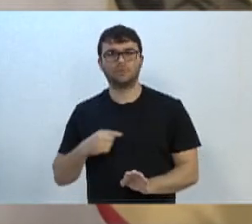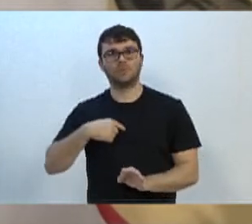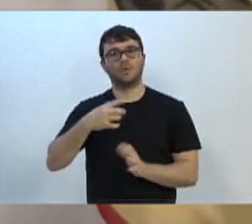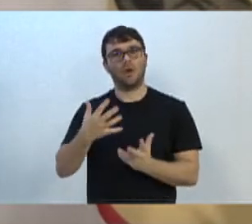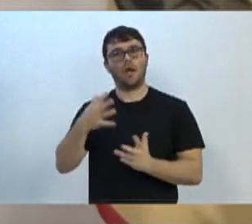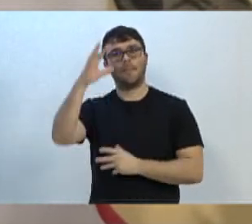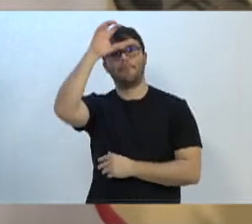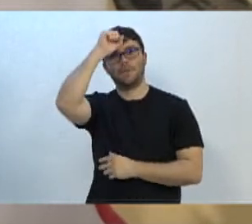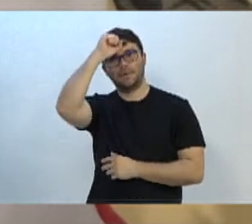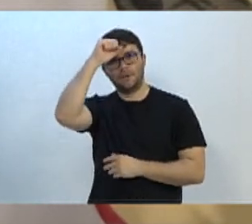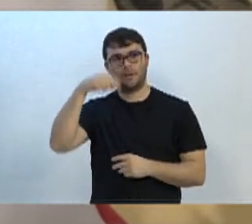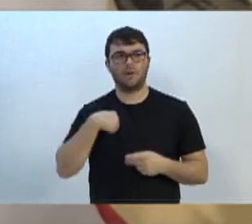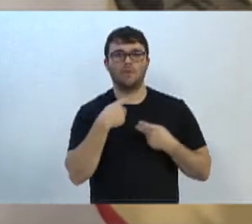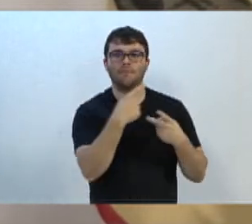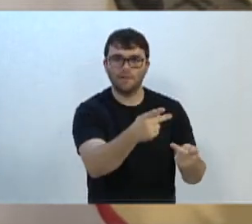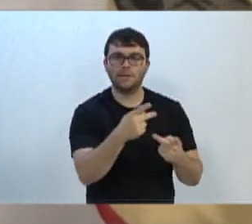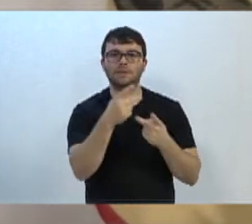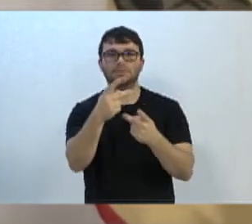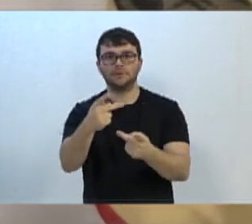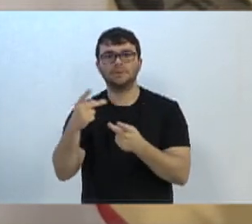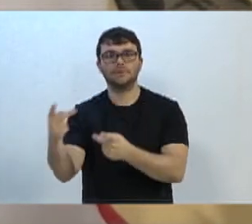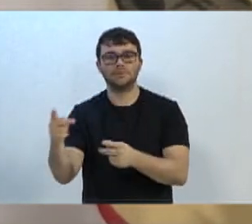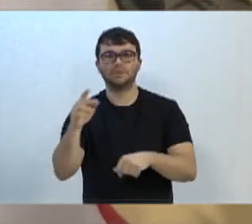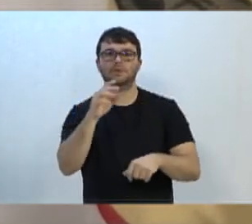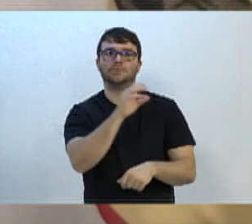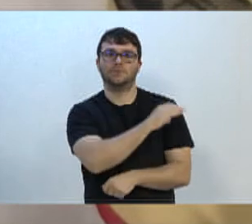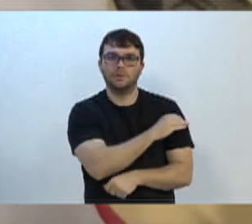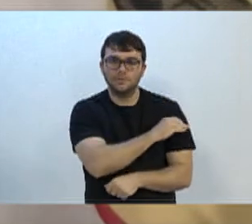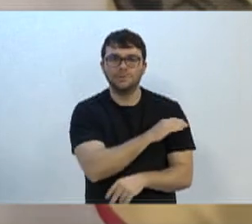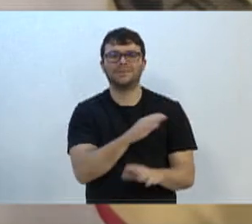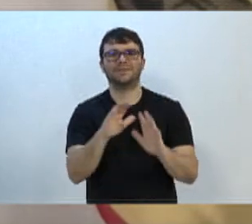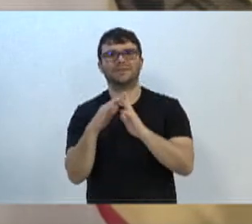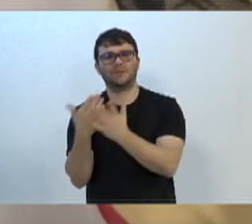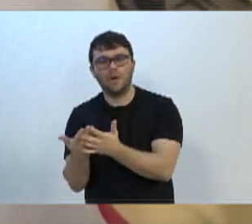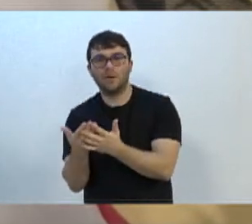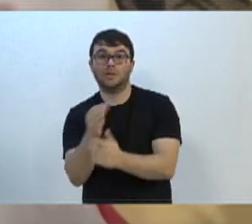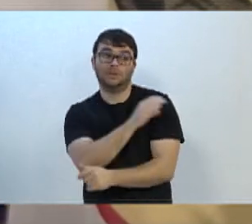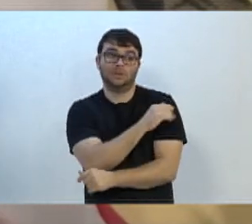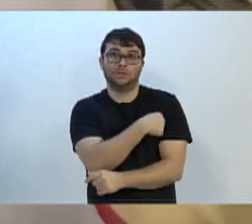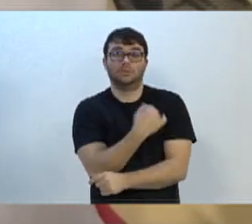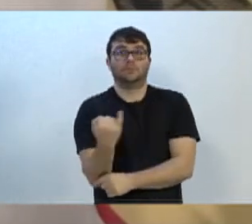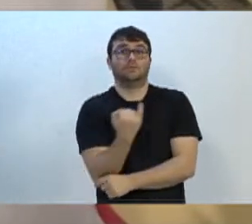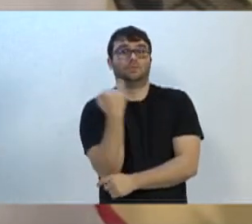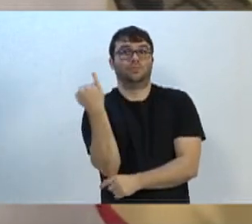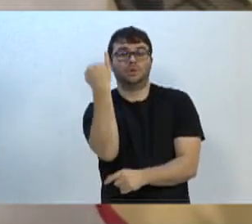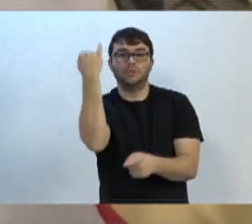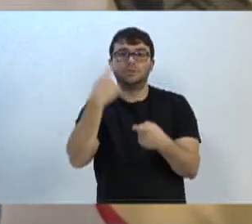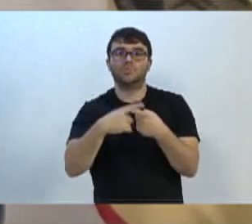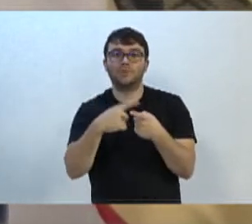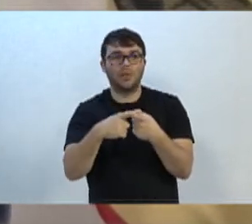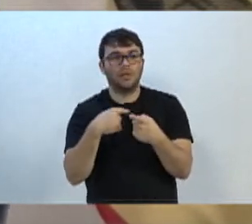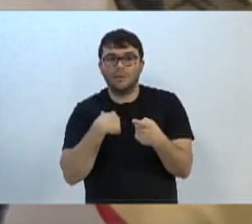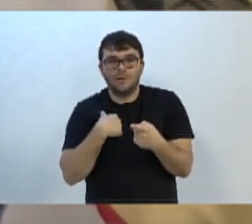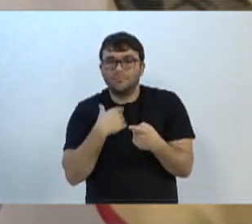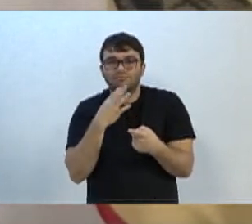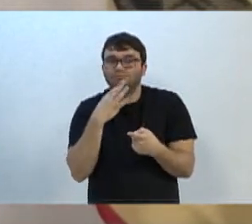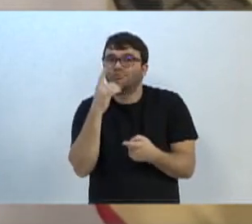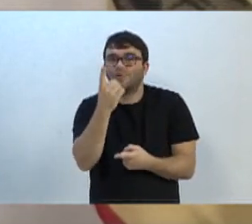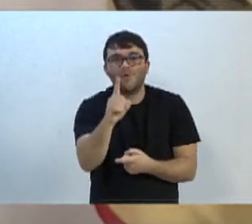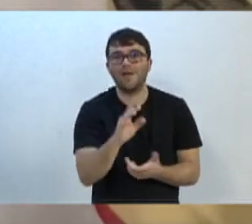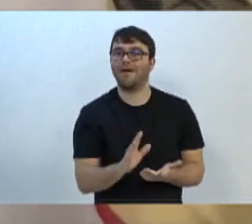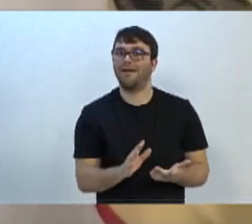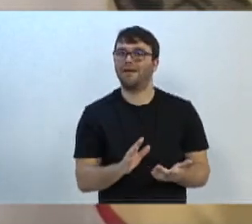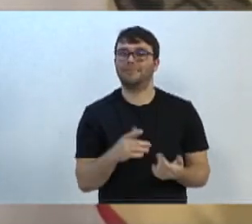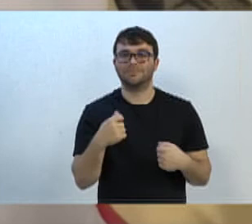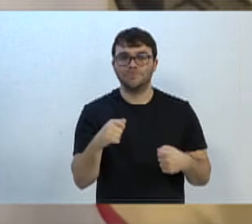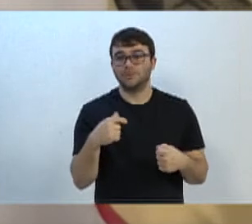e fui fazer as visitas dos ceis E na escola principalmente sei que era algo que realmente era totalmente fora do meu mundo já que trabalho